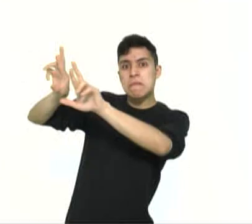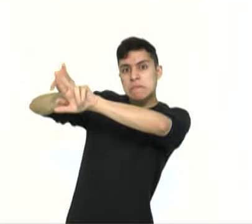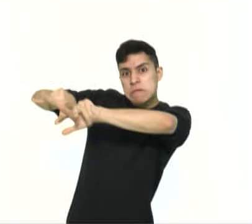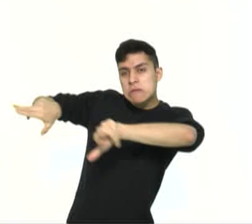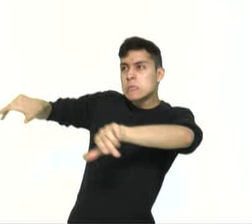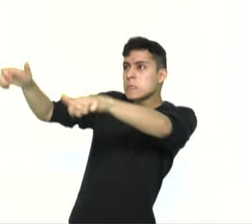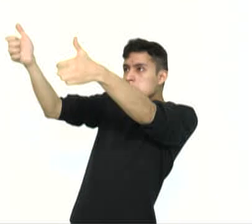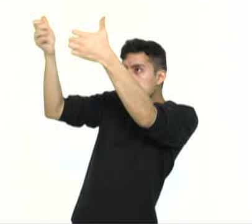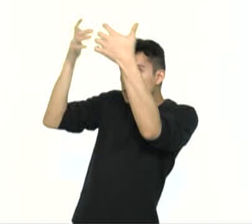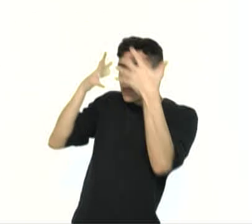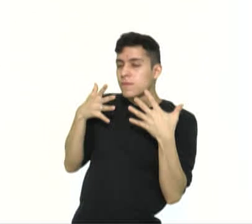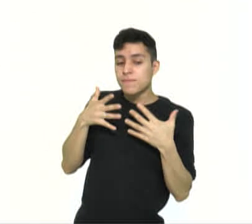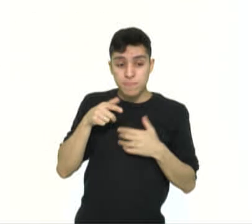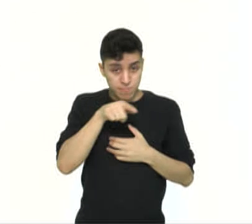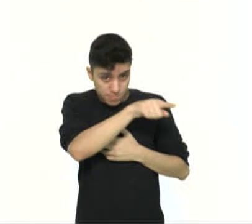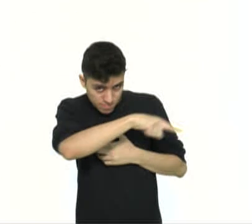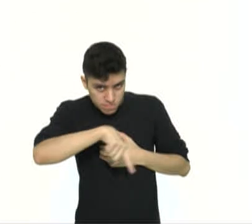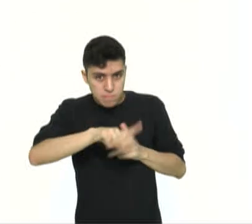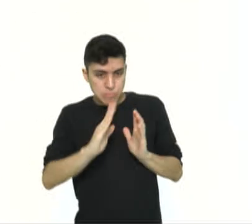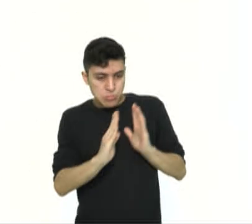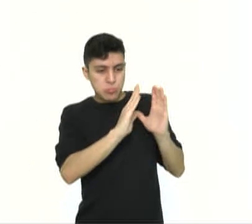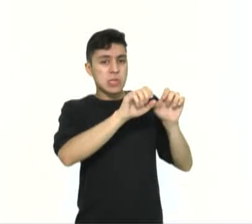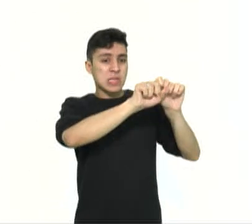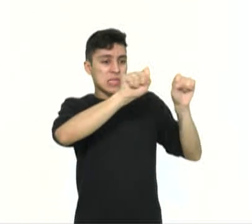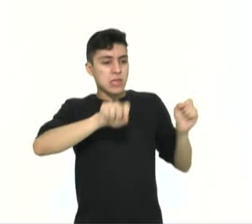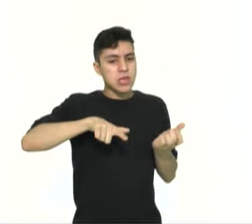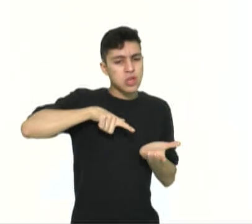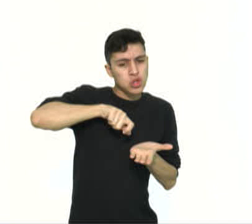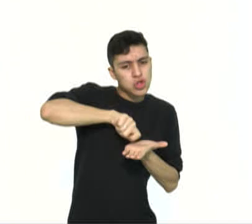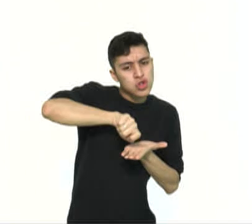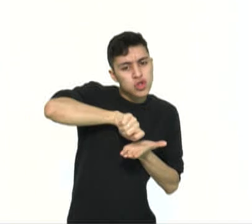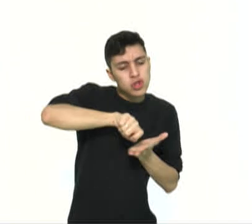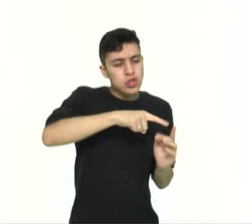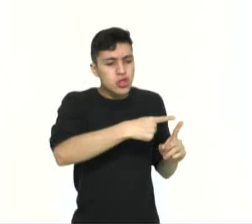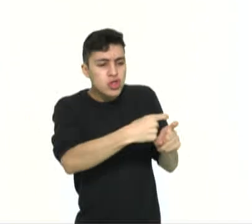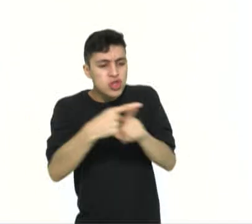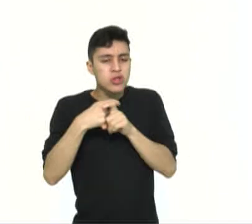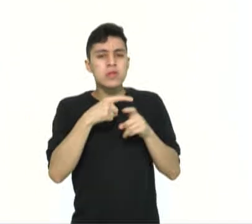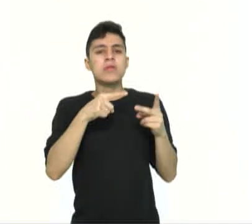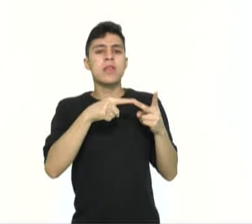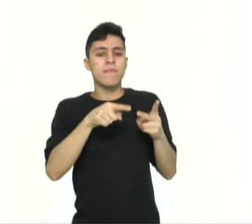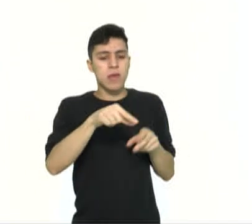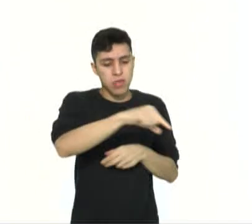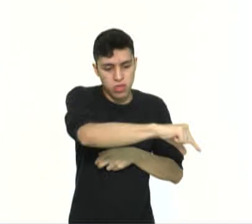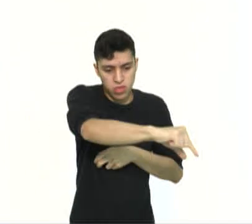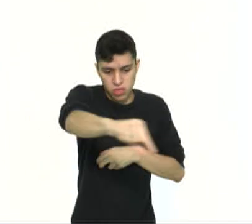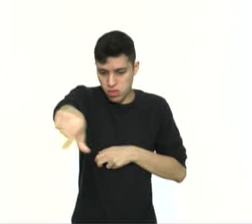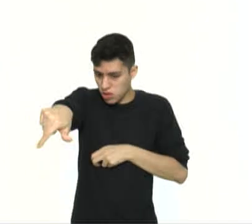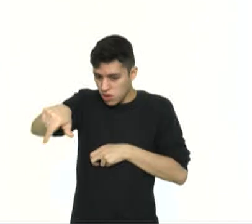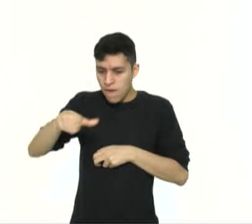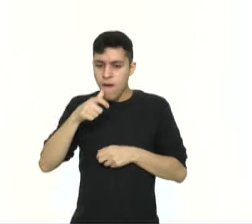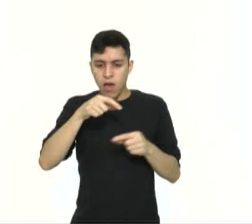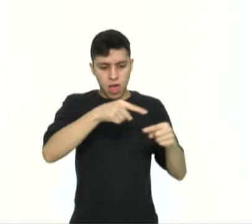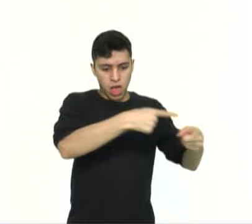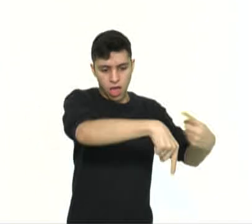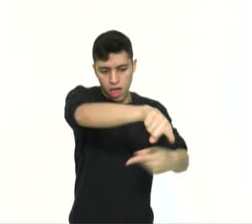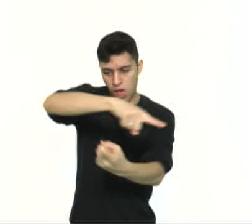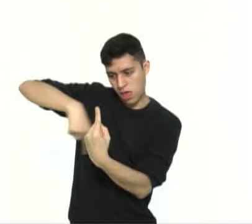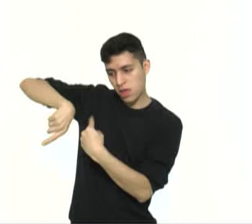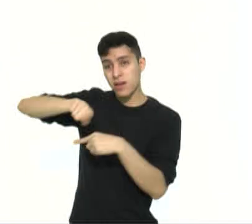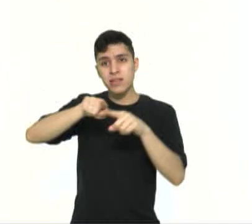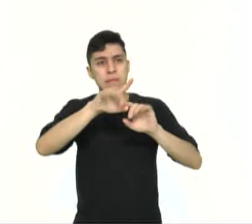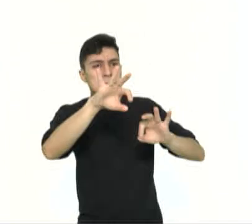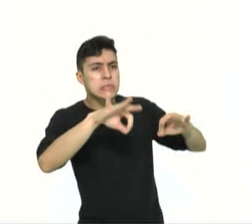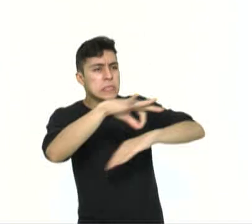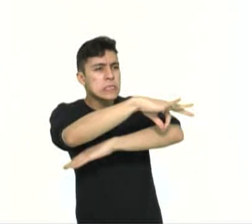Eles desenvolveram um sistema de escrita, canais de irrigação, projetos arquitetônicos e